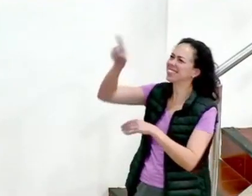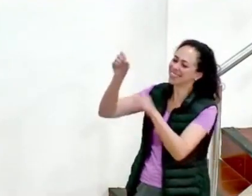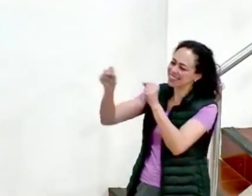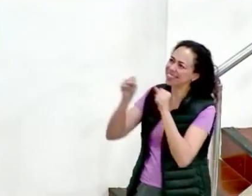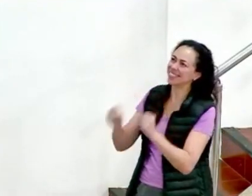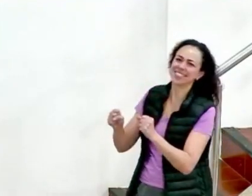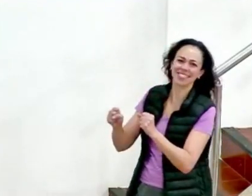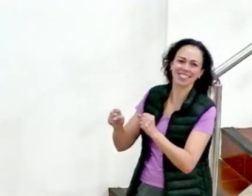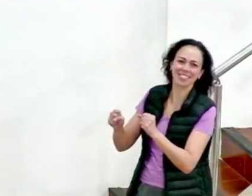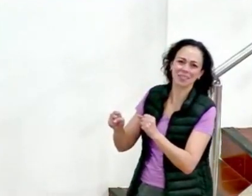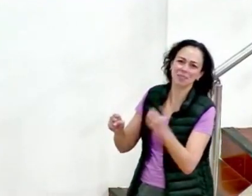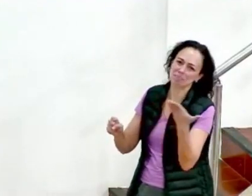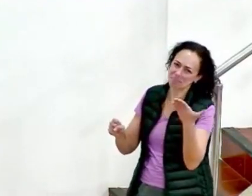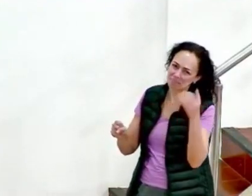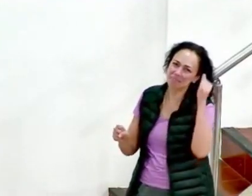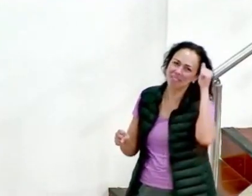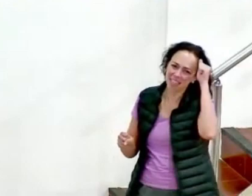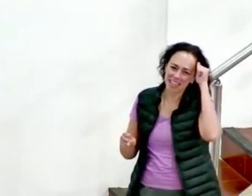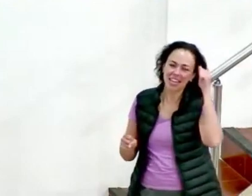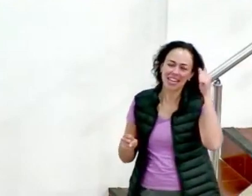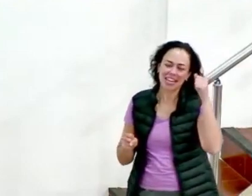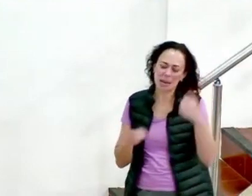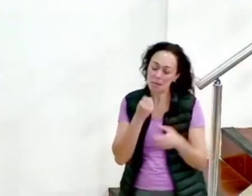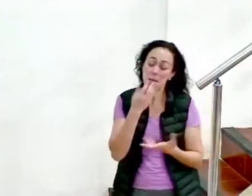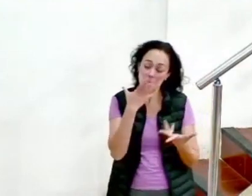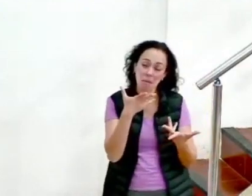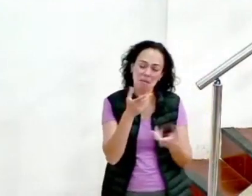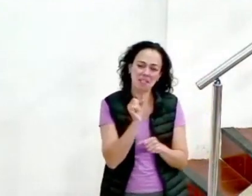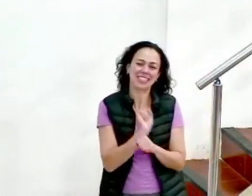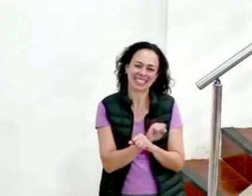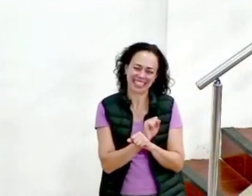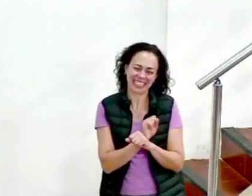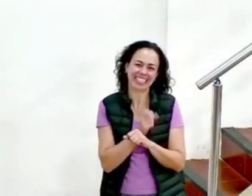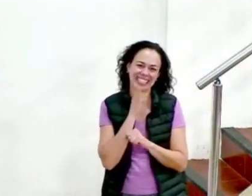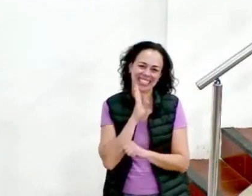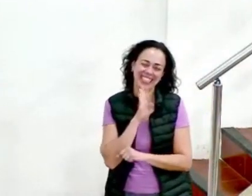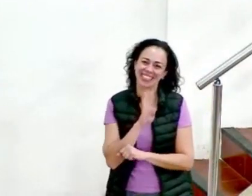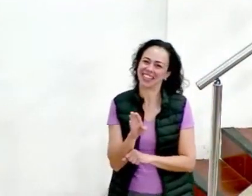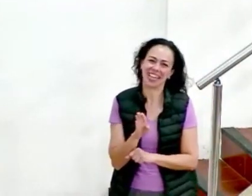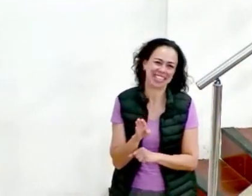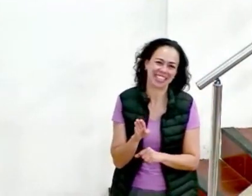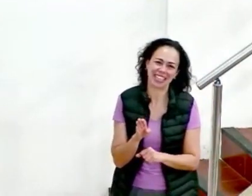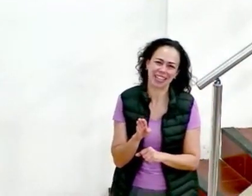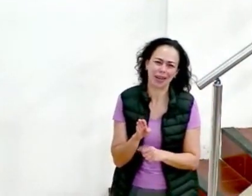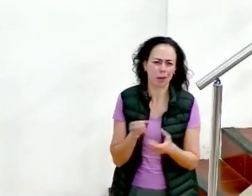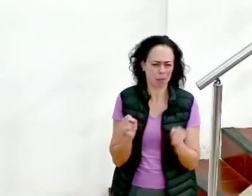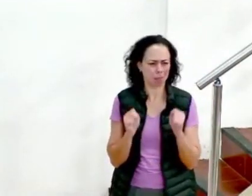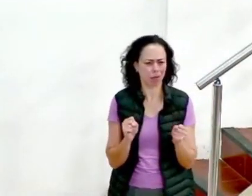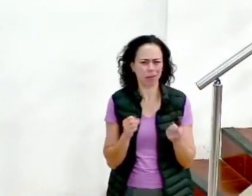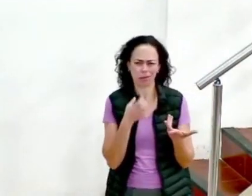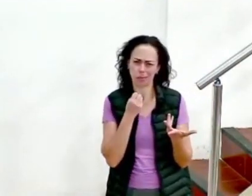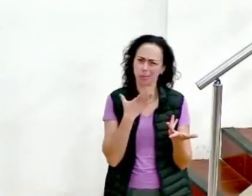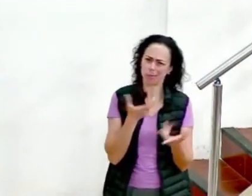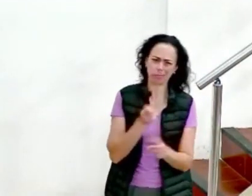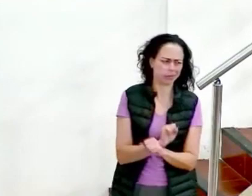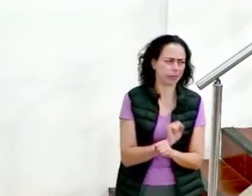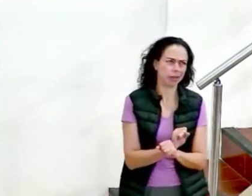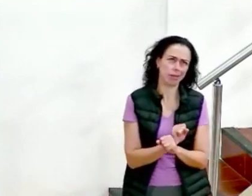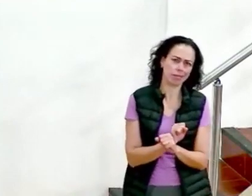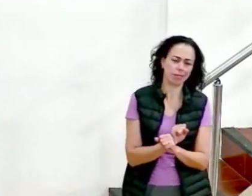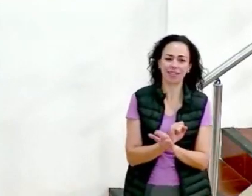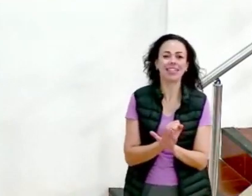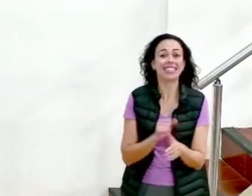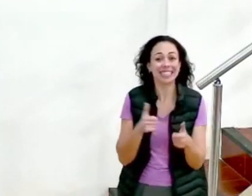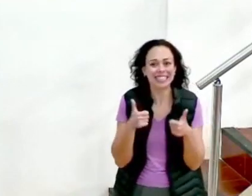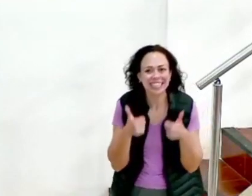Vale a pena esperar a promessa? Vale, porque quem prometeu é o Deus que não só te escolheu, mas